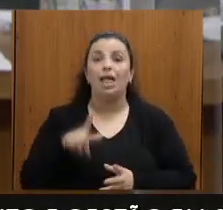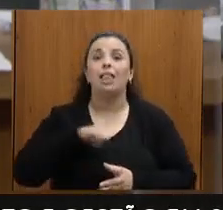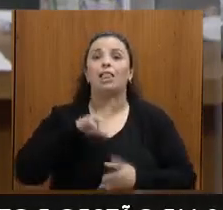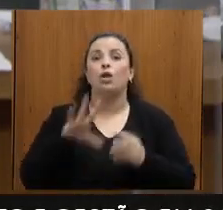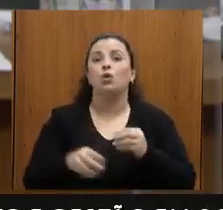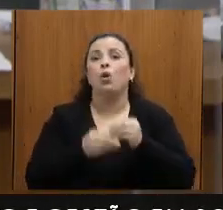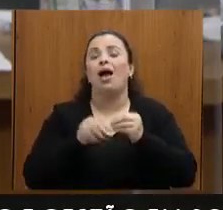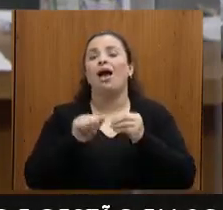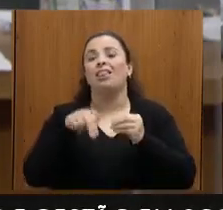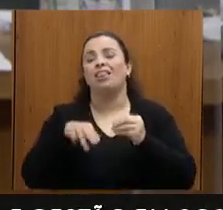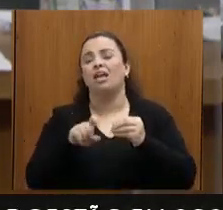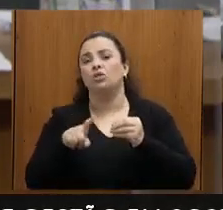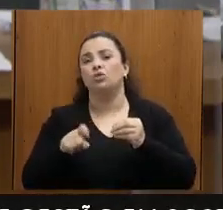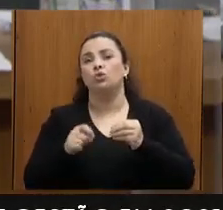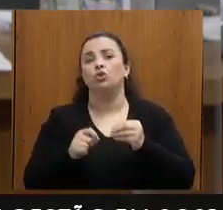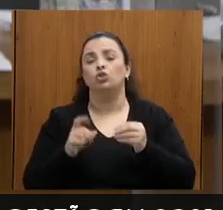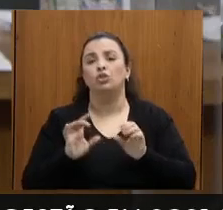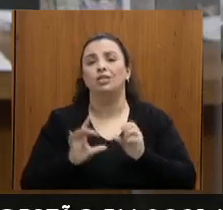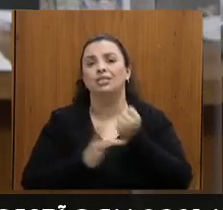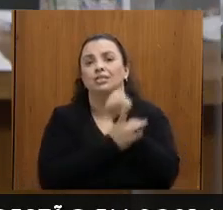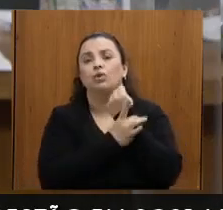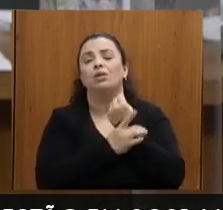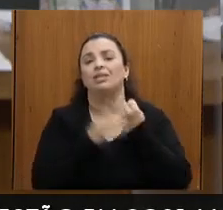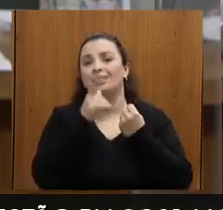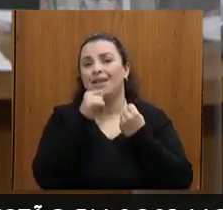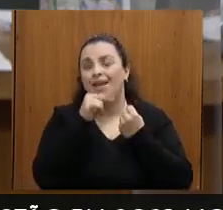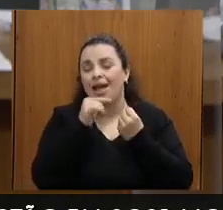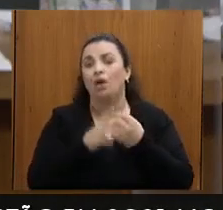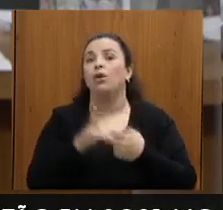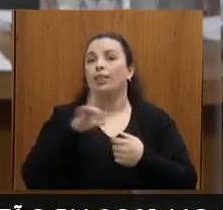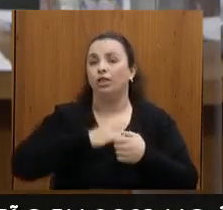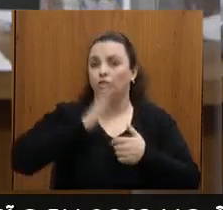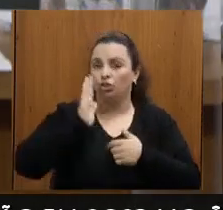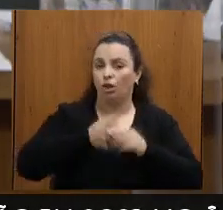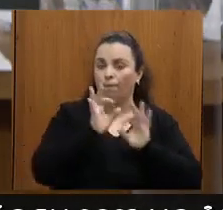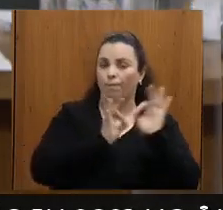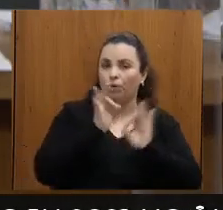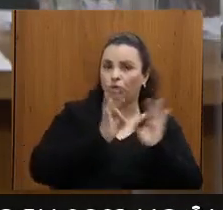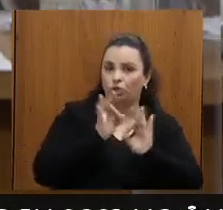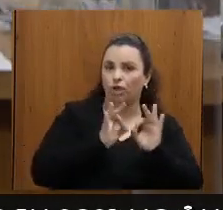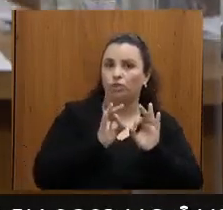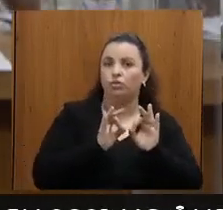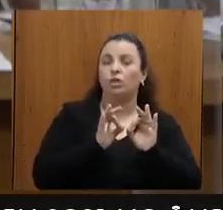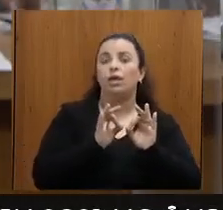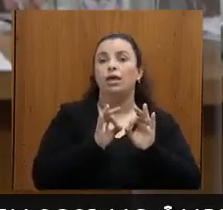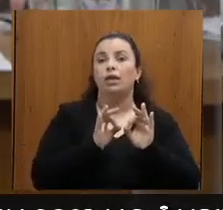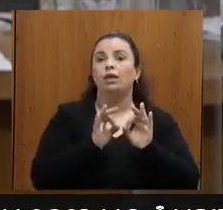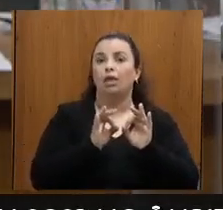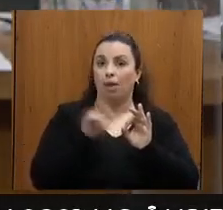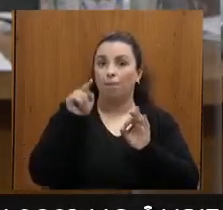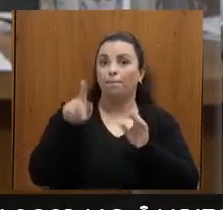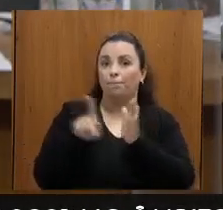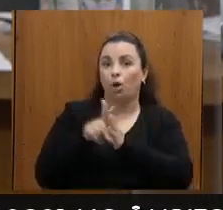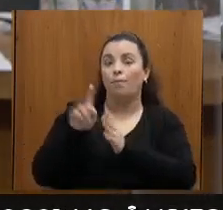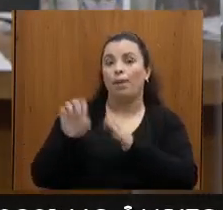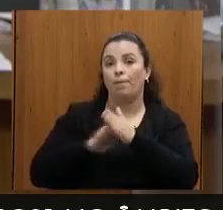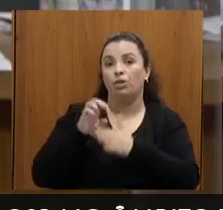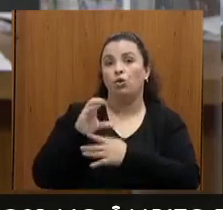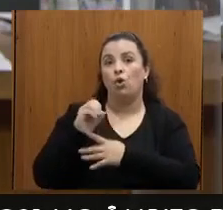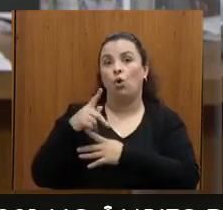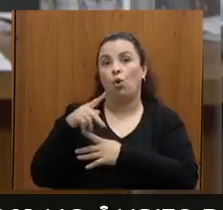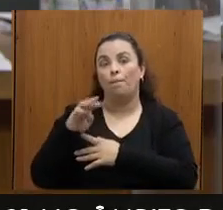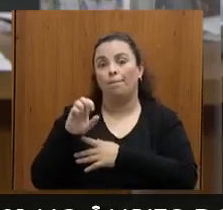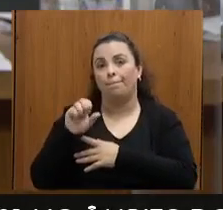hídrica, os projetos já em fase de elaboração com a execução pela Copasa e tivemos o avanço,